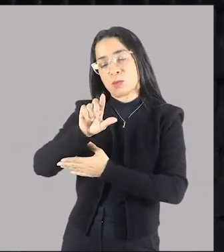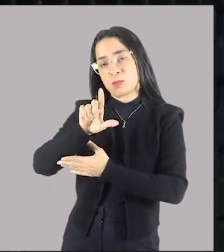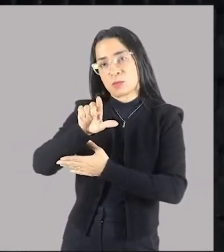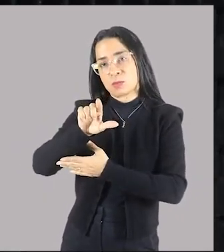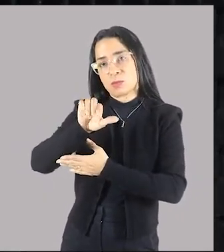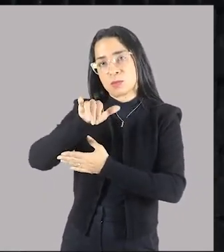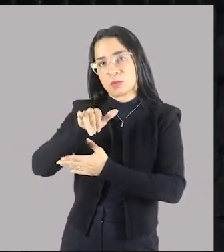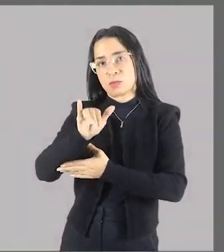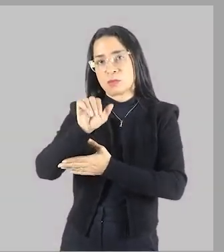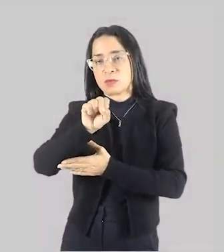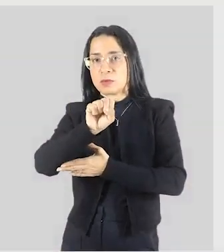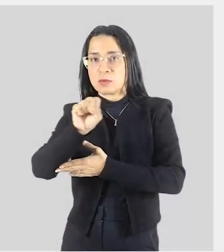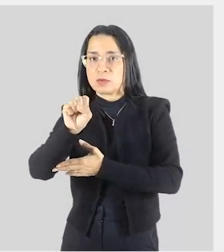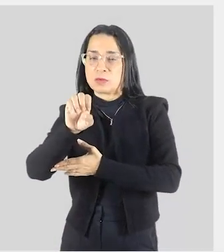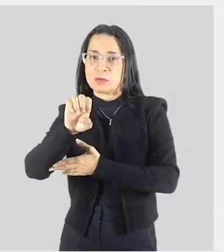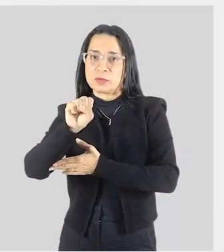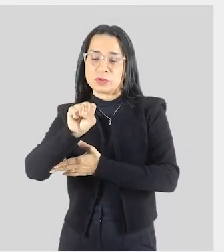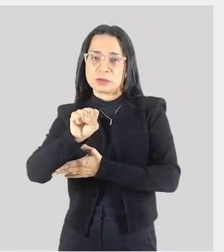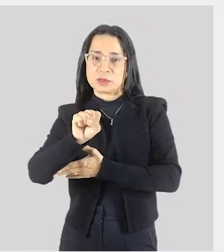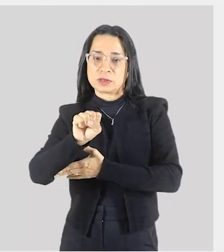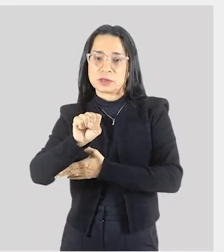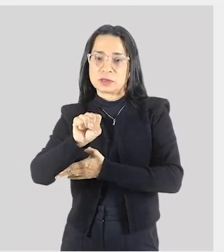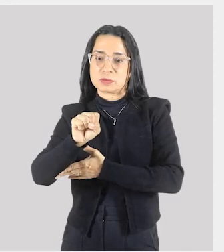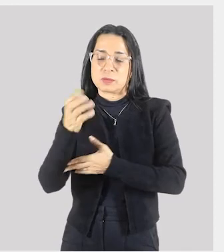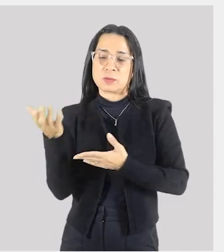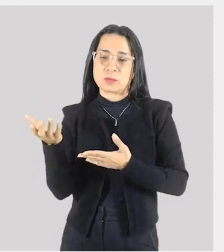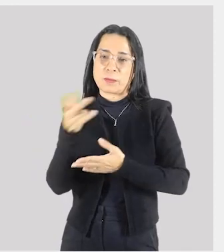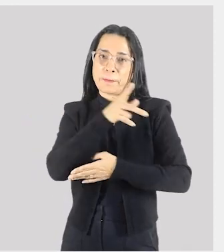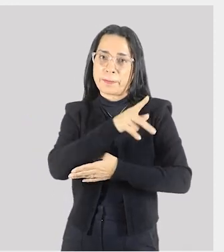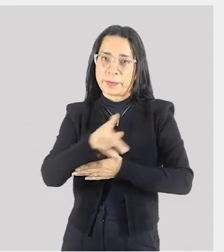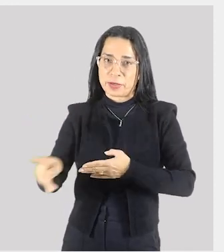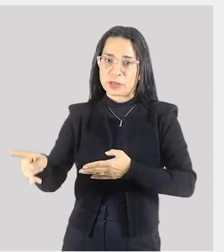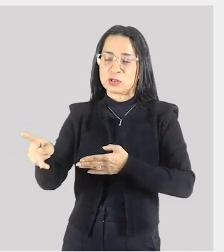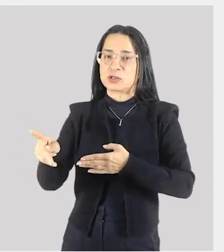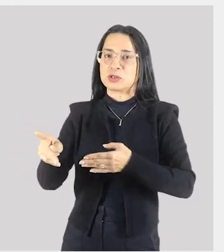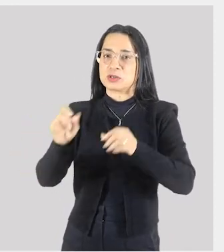Constituinte, chamou a Constituição de 88 como uma Constituição o quê?